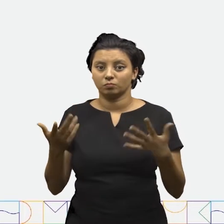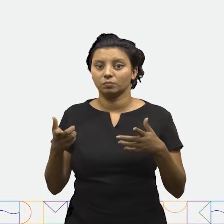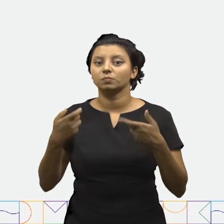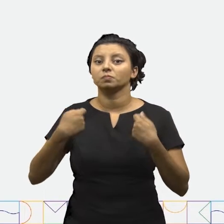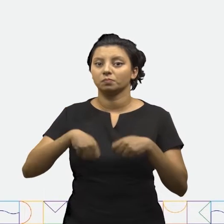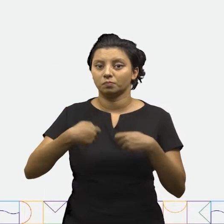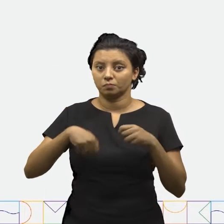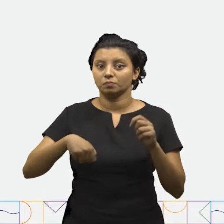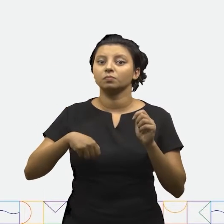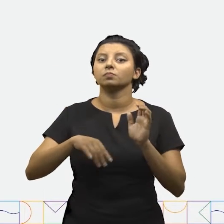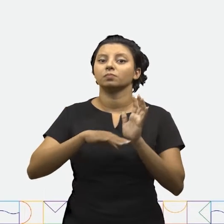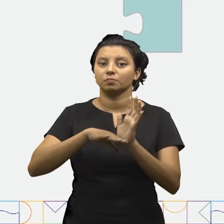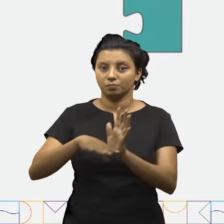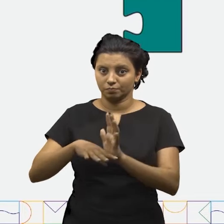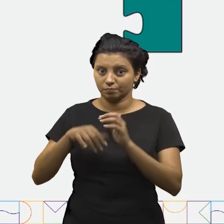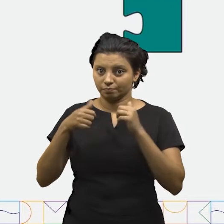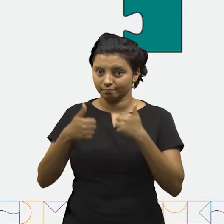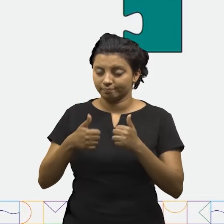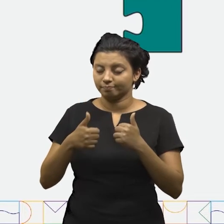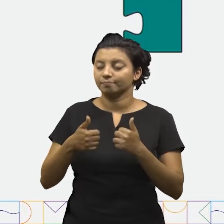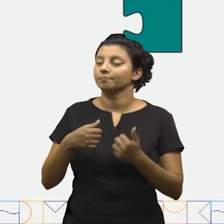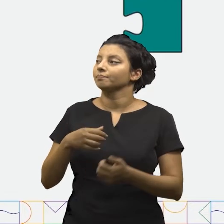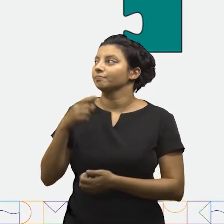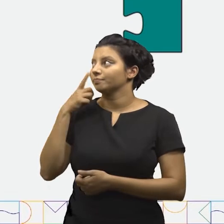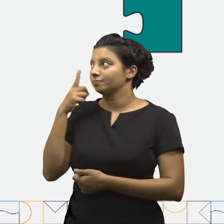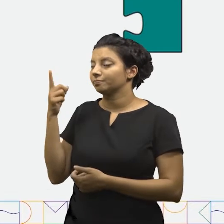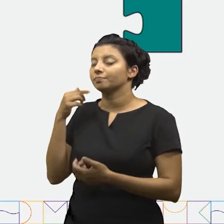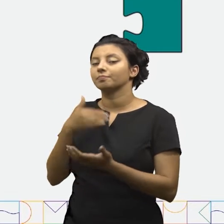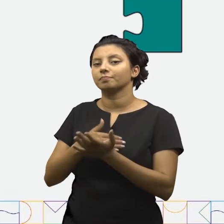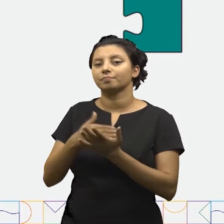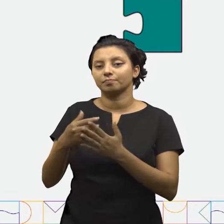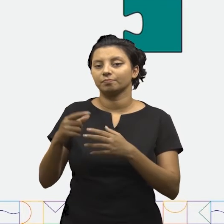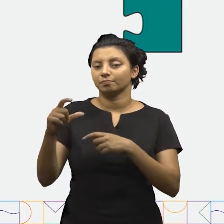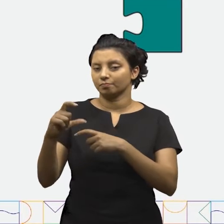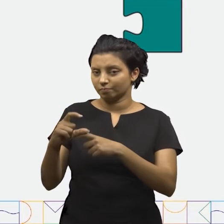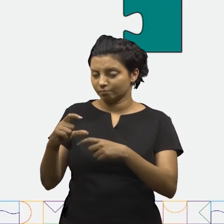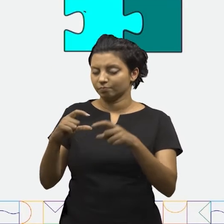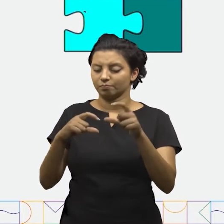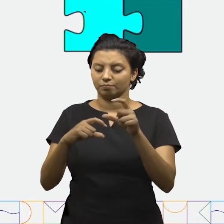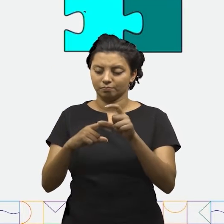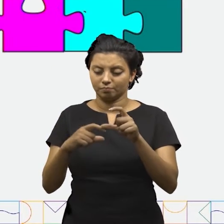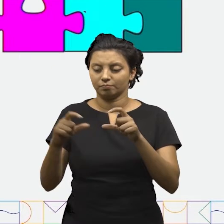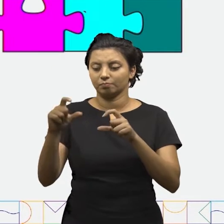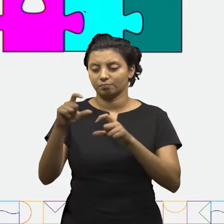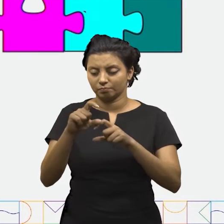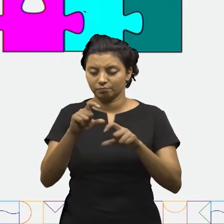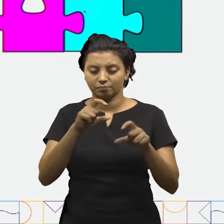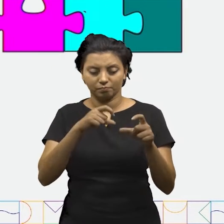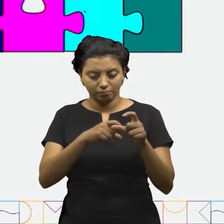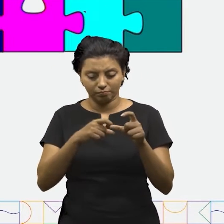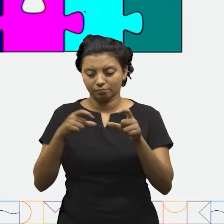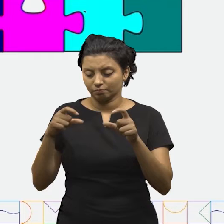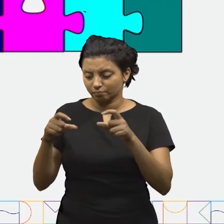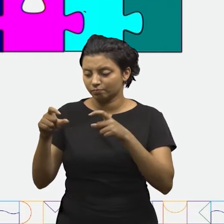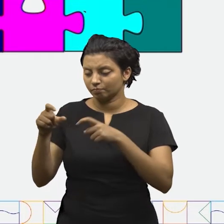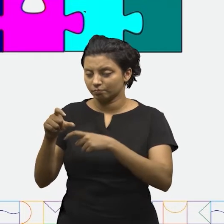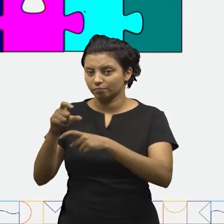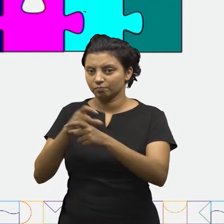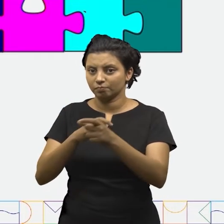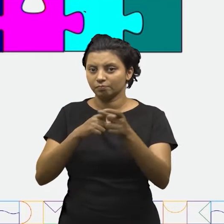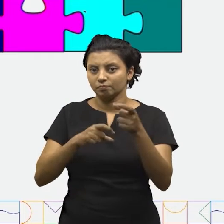vou precisar da sua ajuda, tudo bem? Vamos lá começar. Vamos pegando uma peça, vamos